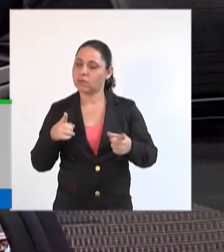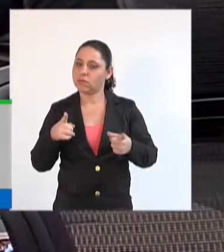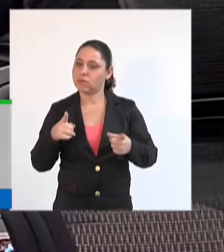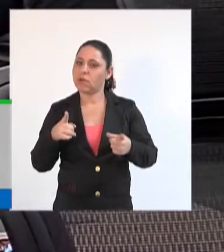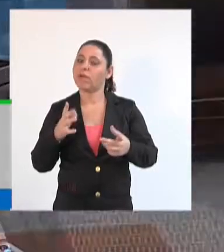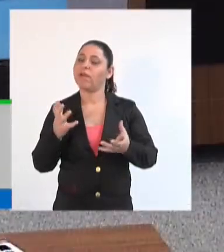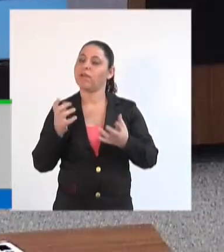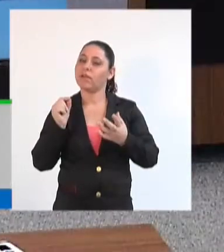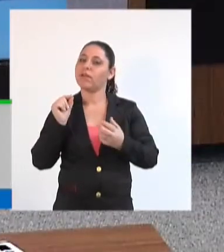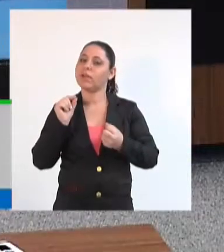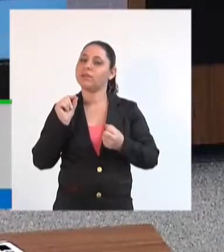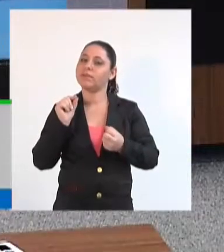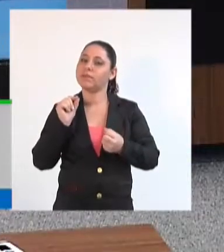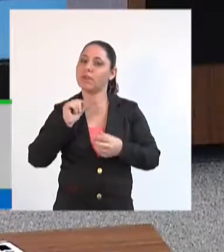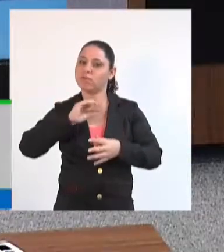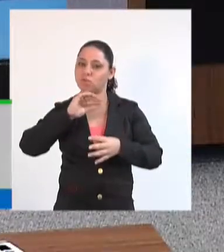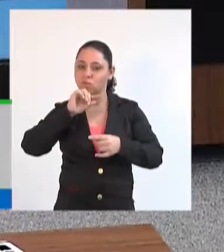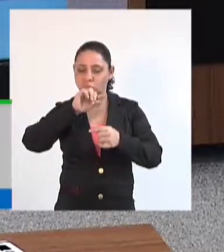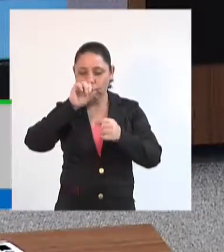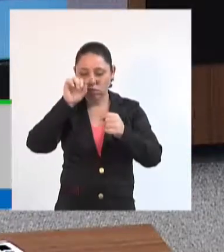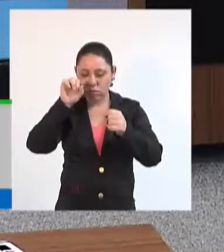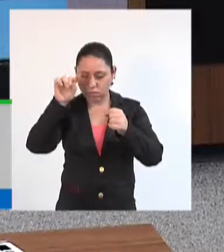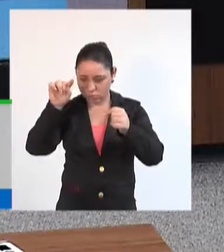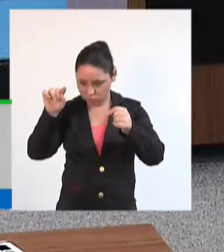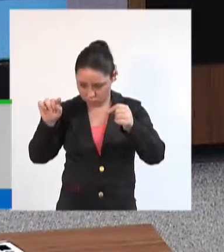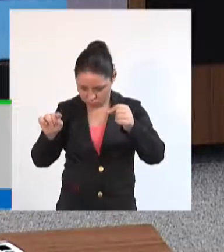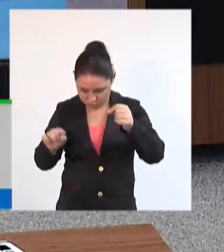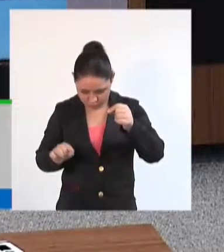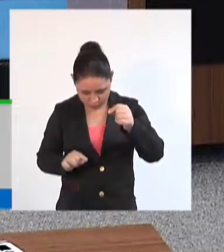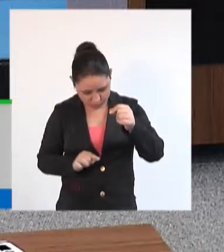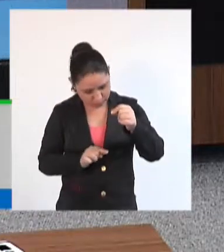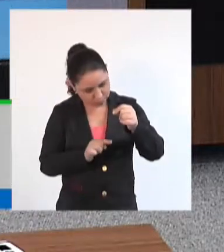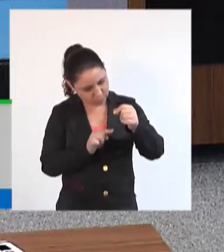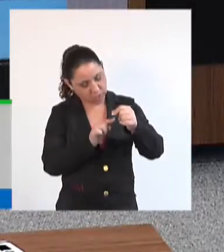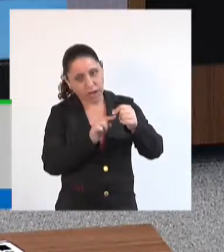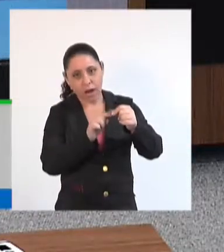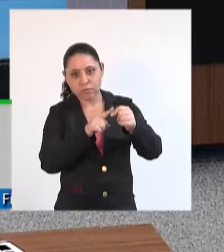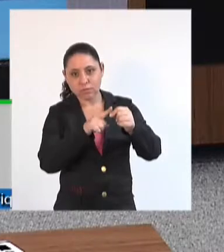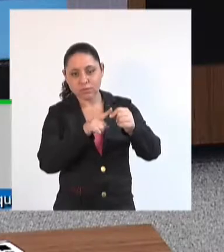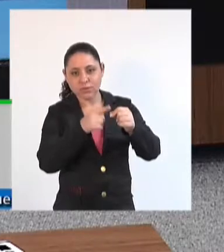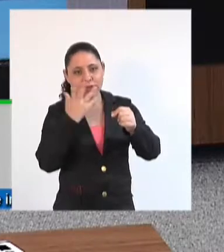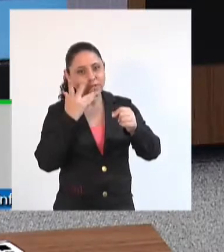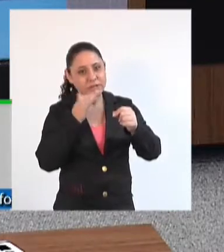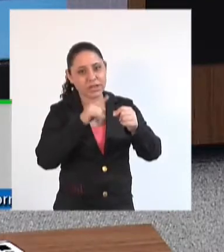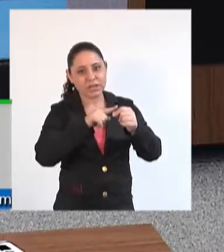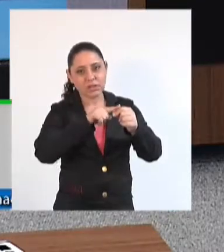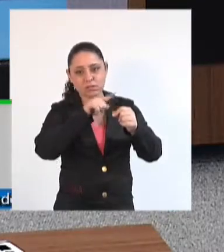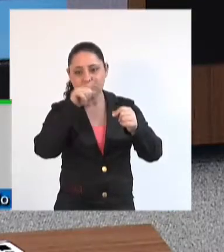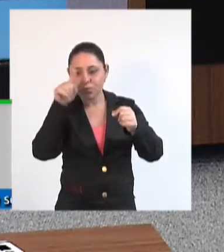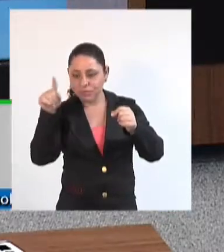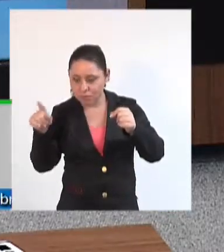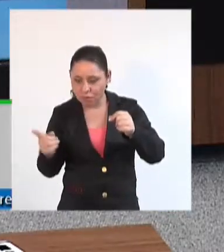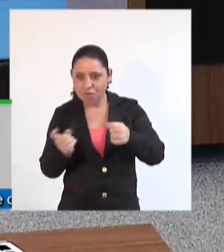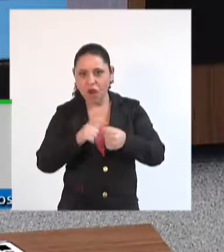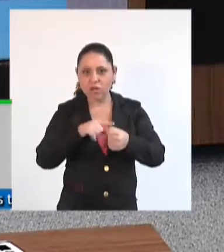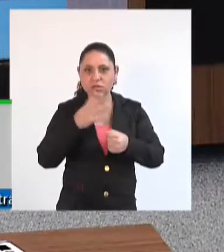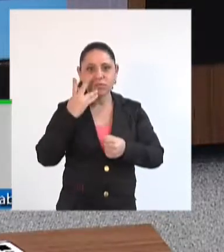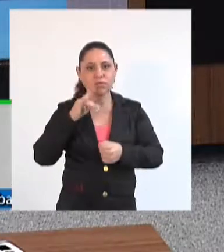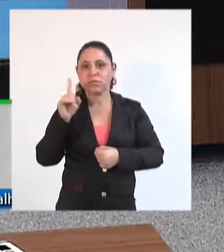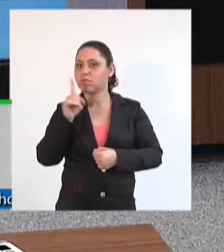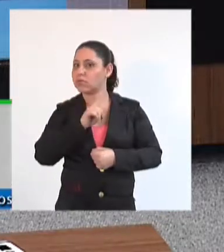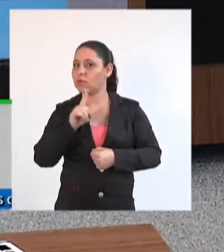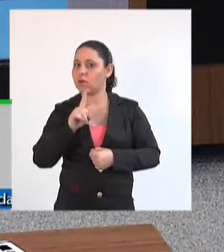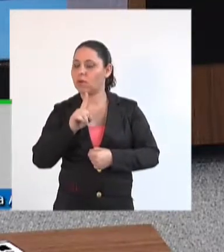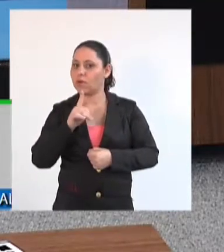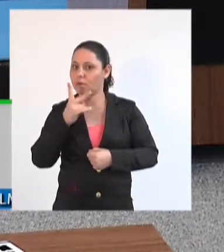um ciclo, mas não é que fecha um ciclo, né? Ela faz igual, né, o super-homem, né?